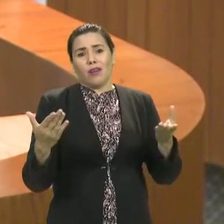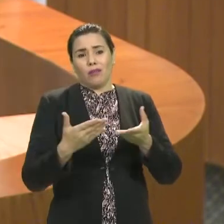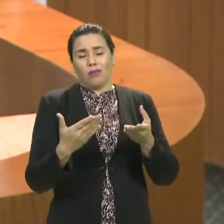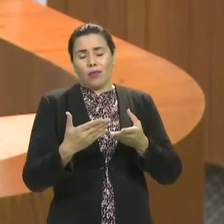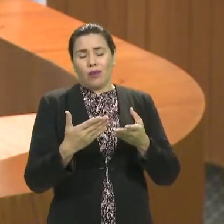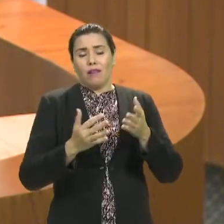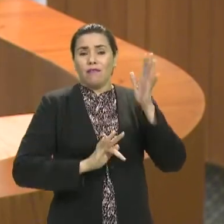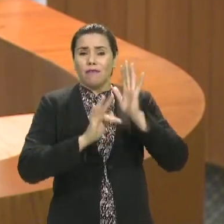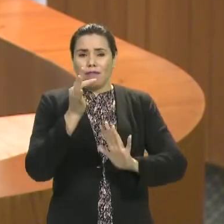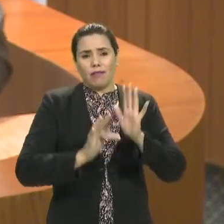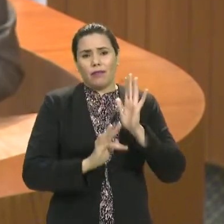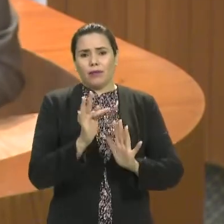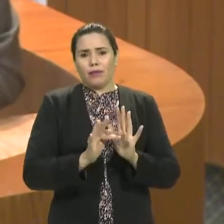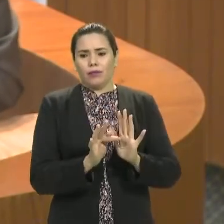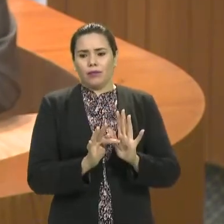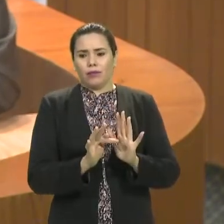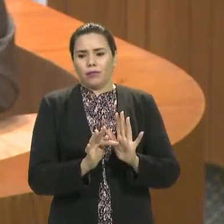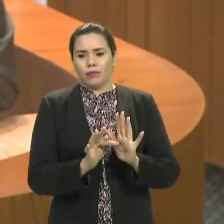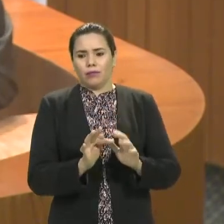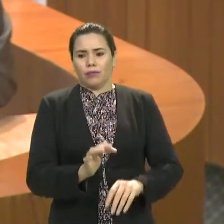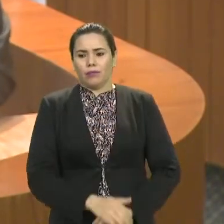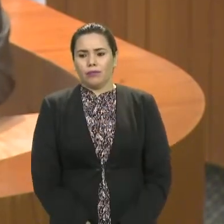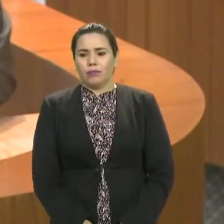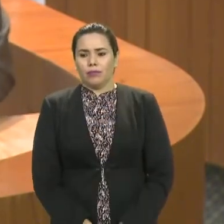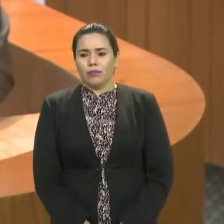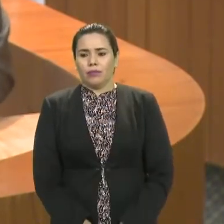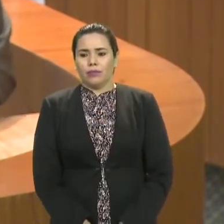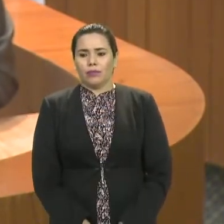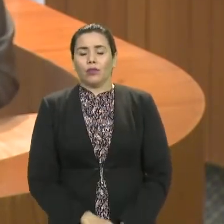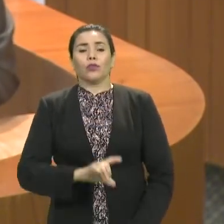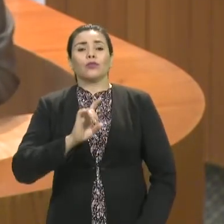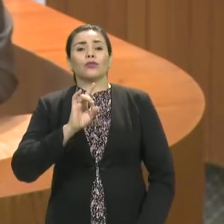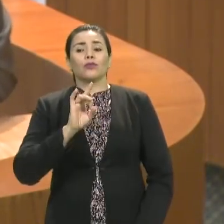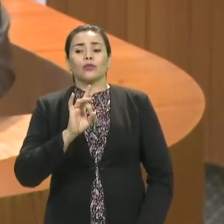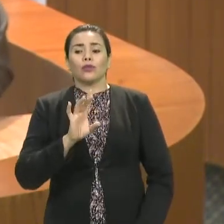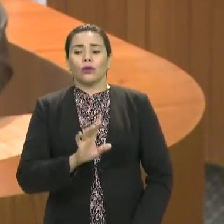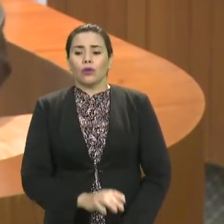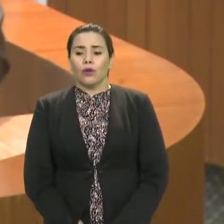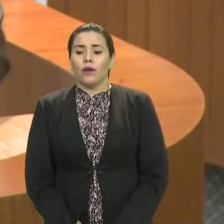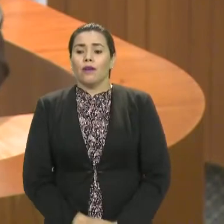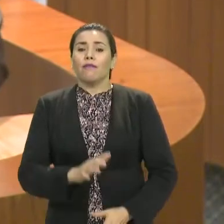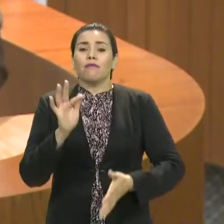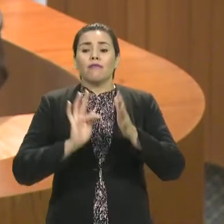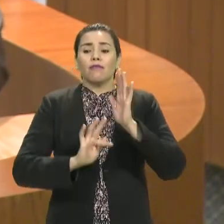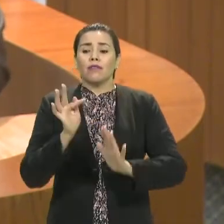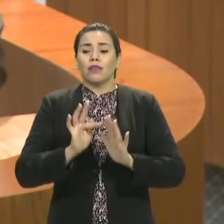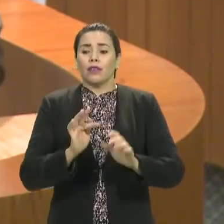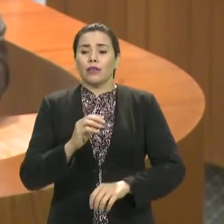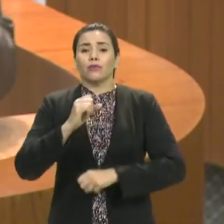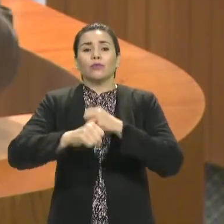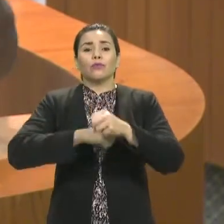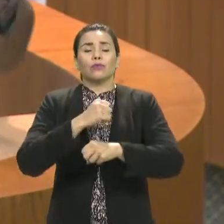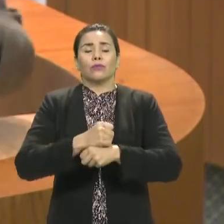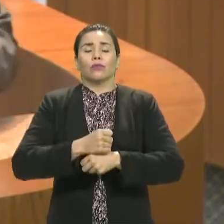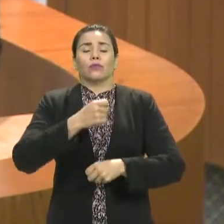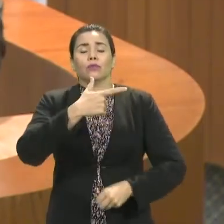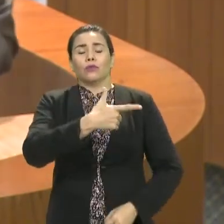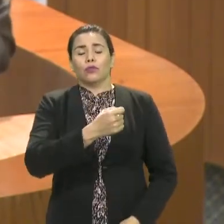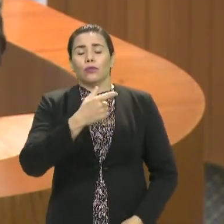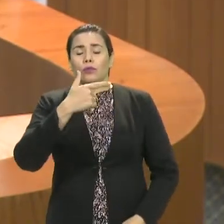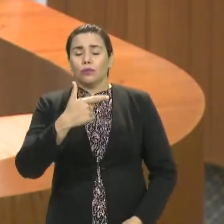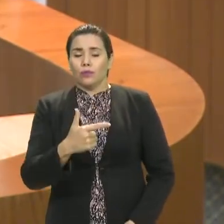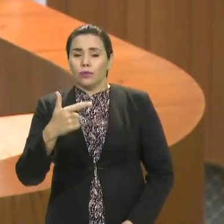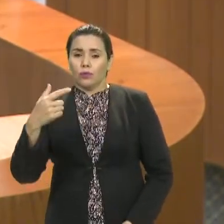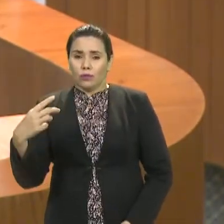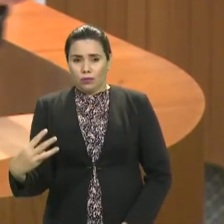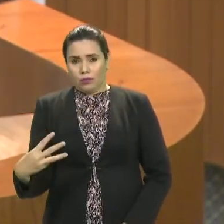pelo Wellington, eles só terão o ano de fevereiro do ano que vem, o mês de fevereiro do ano que